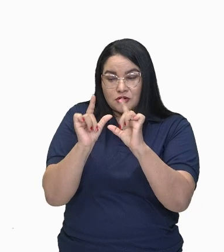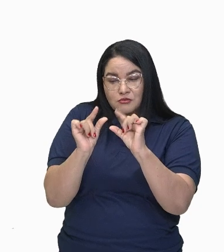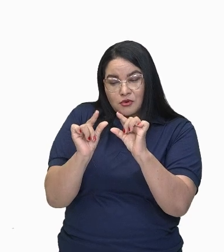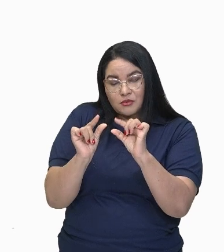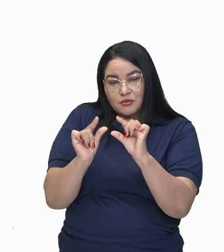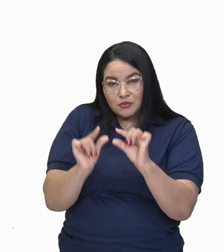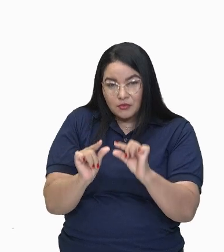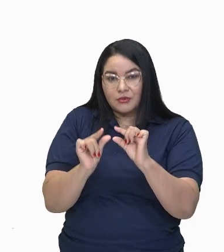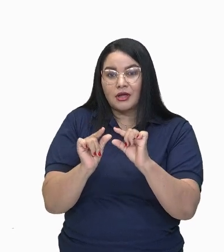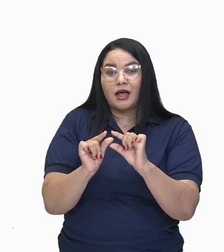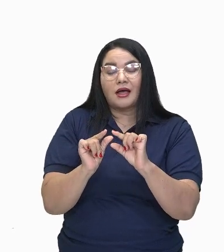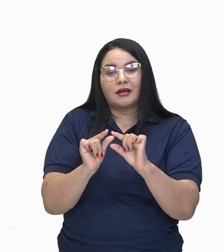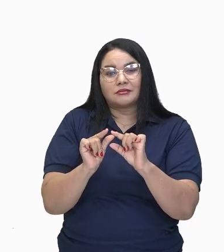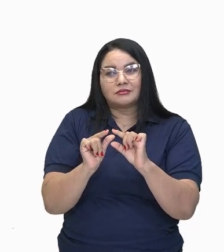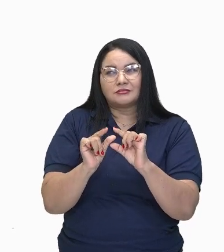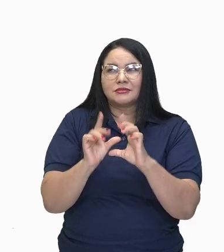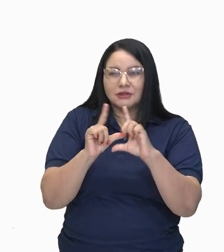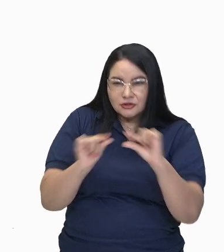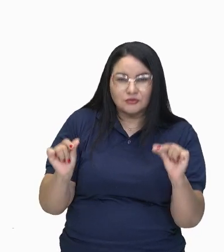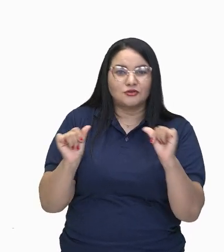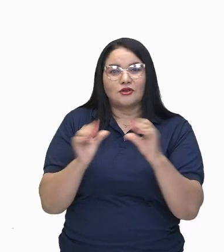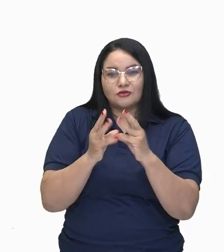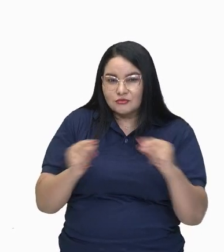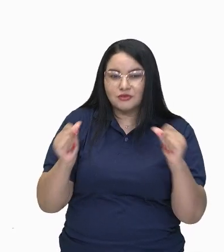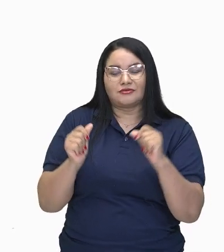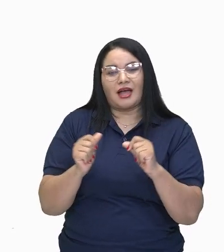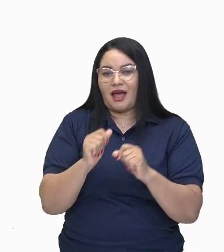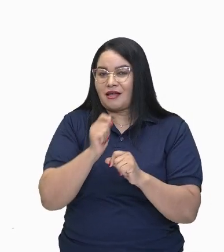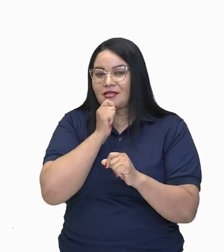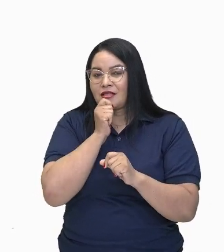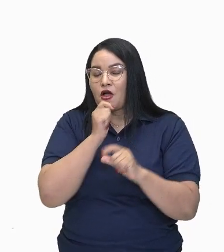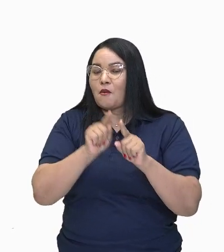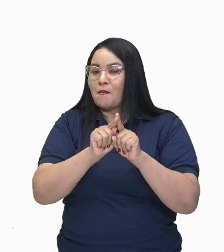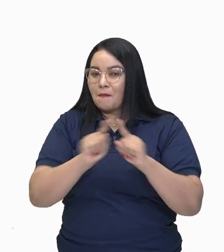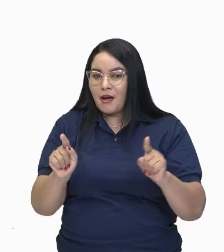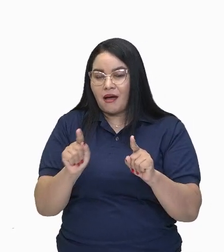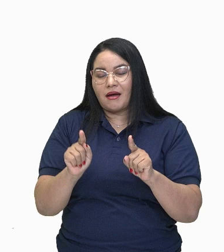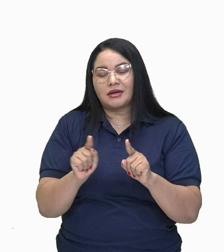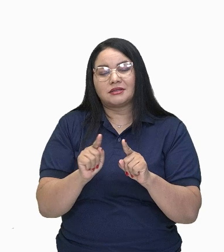tenham desaparecido completamente, né?